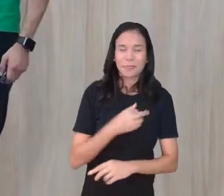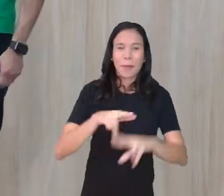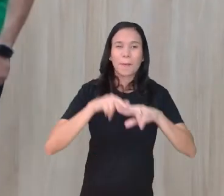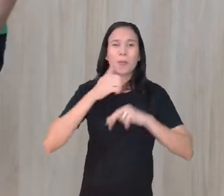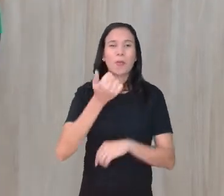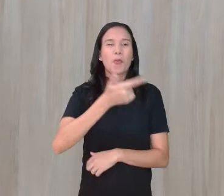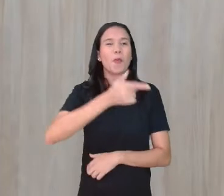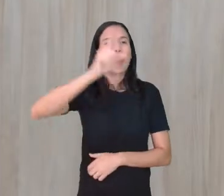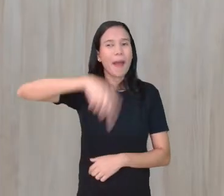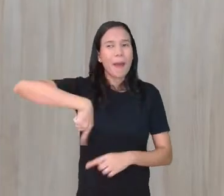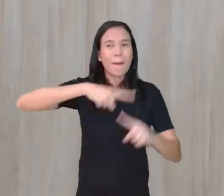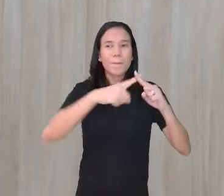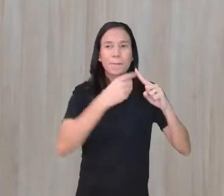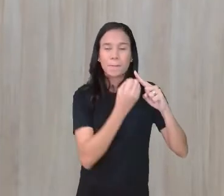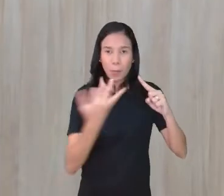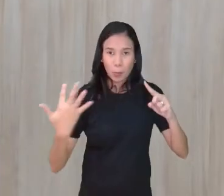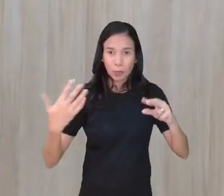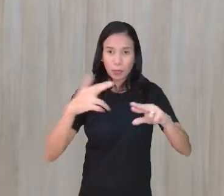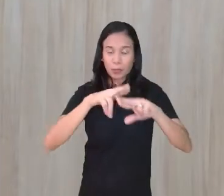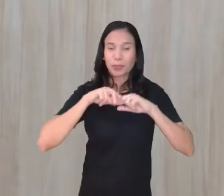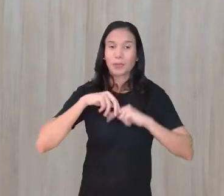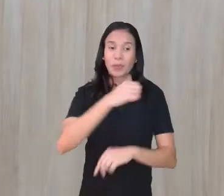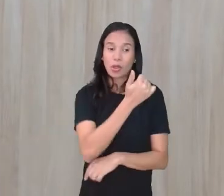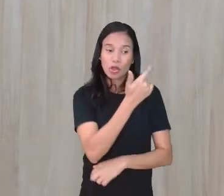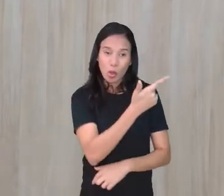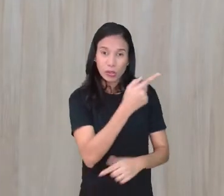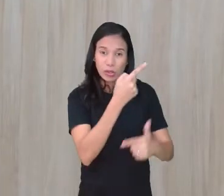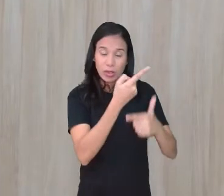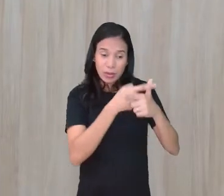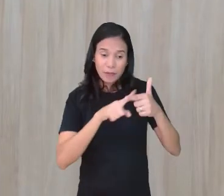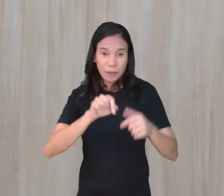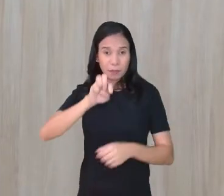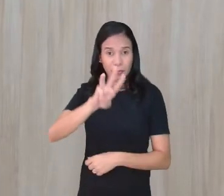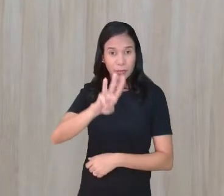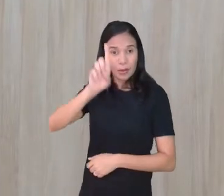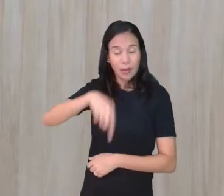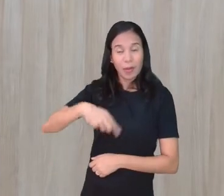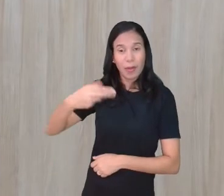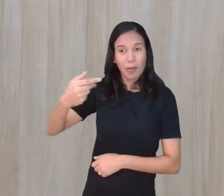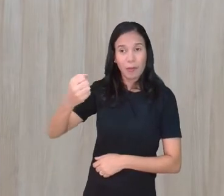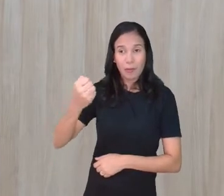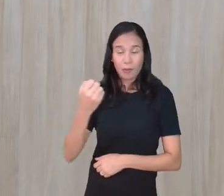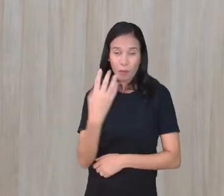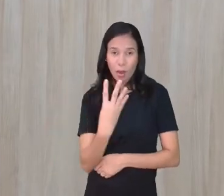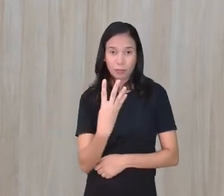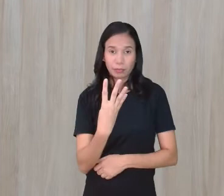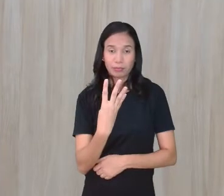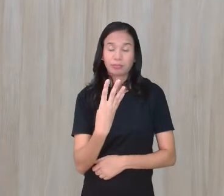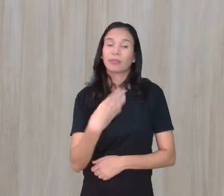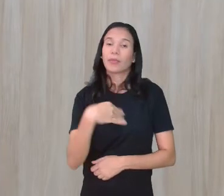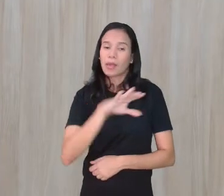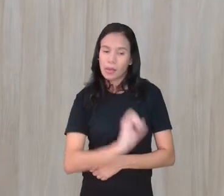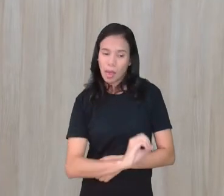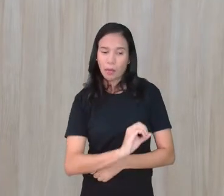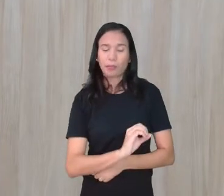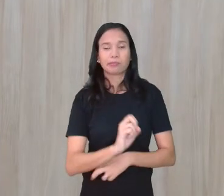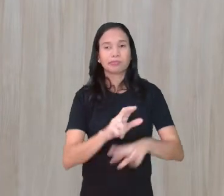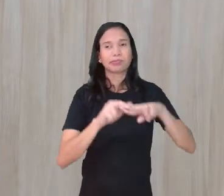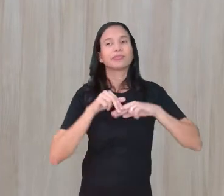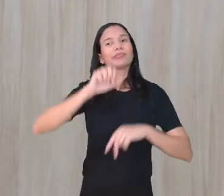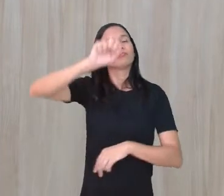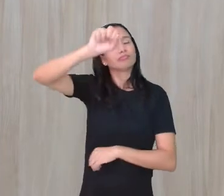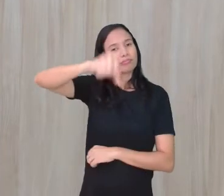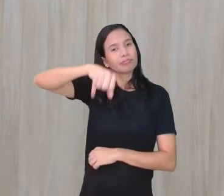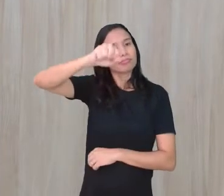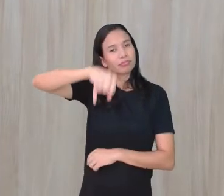12 é múltiplo. Então, ó, 12 dividido por 3 dá 4 e o resto é 0. Então, sim, o 12